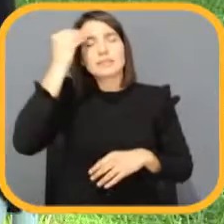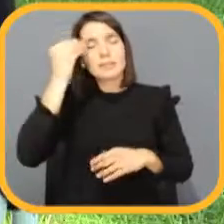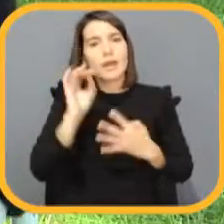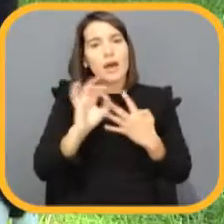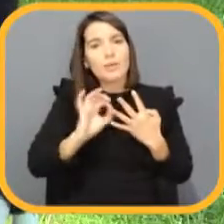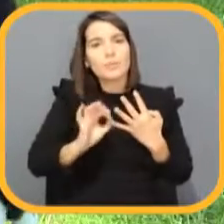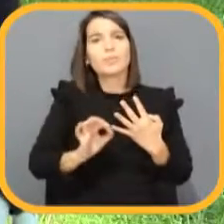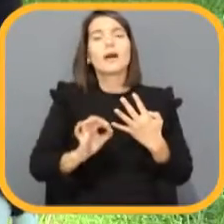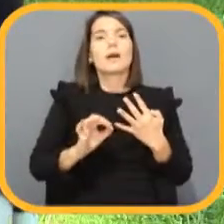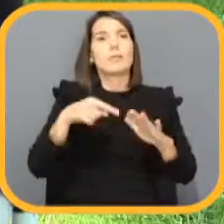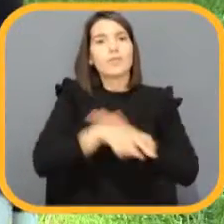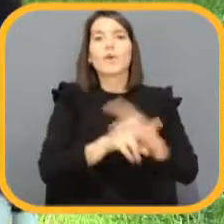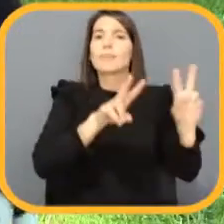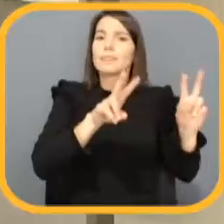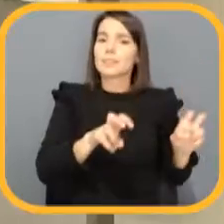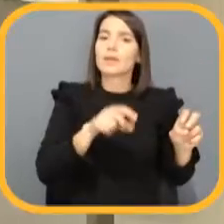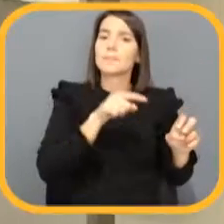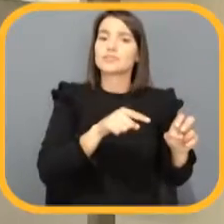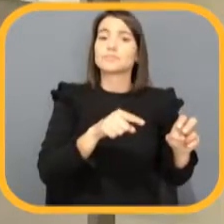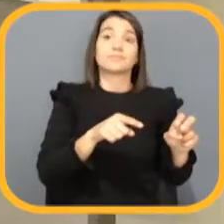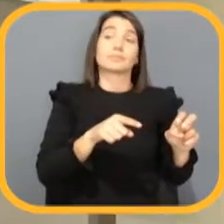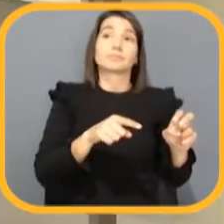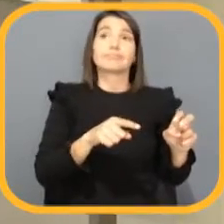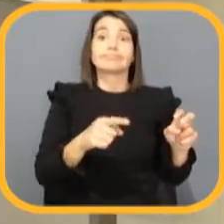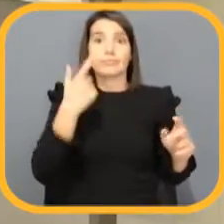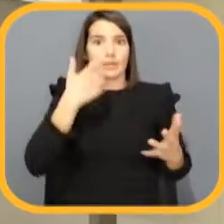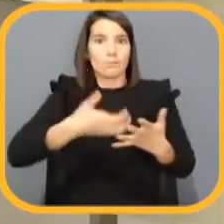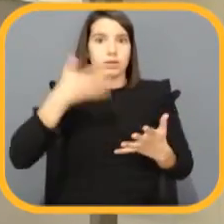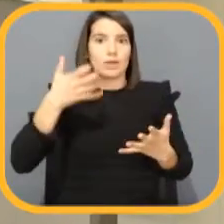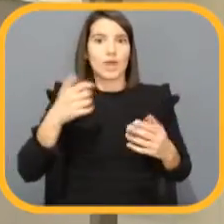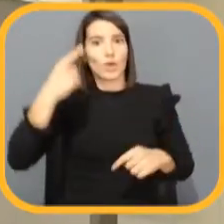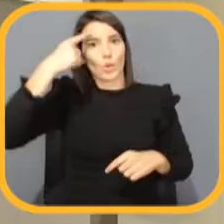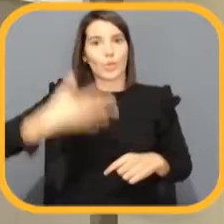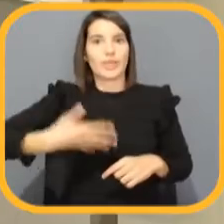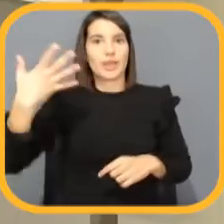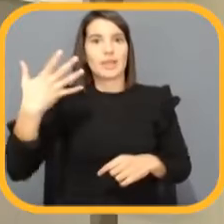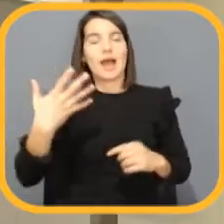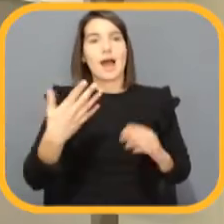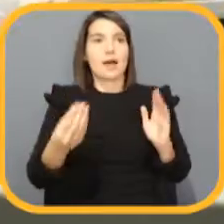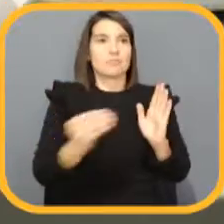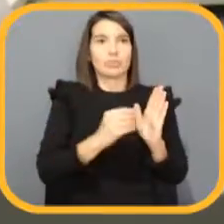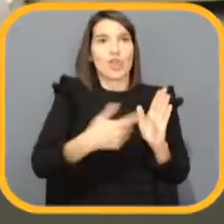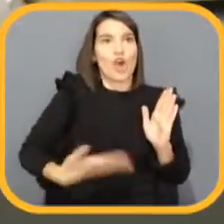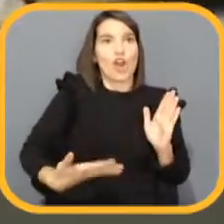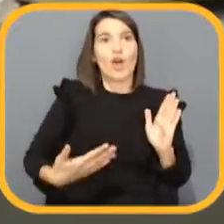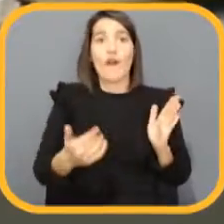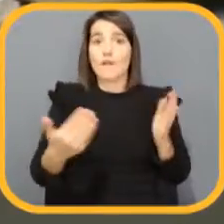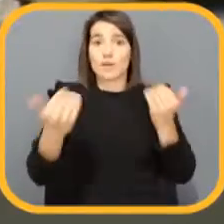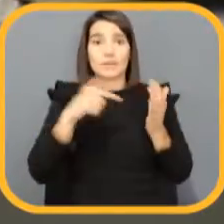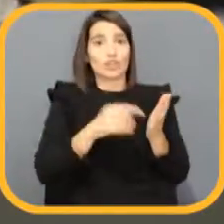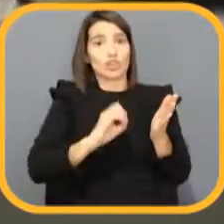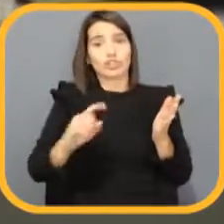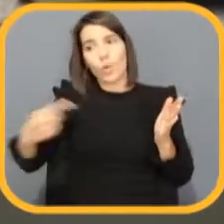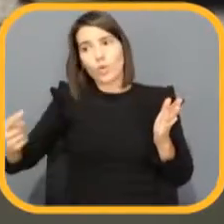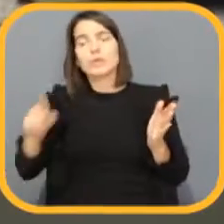definem como atualidade, não deixam de ser relevantes. Numa conversa que houve na Lusófona, perguntavam-me se nós nos deixamos